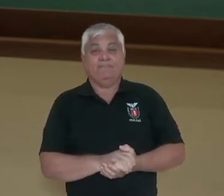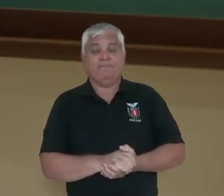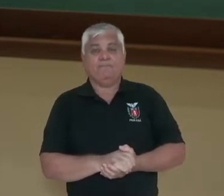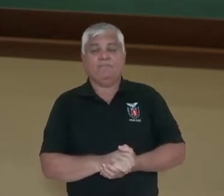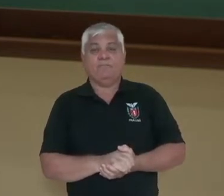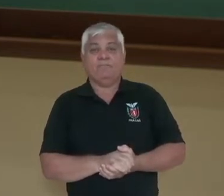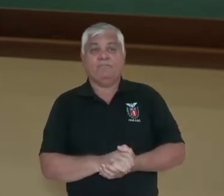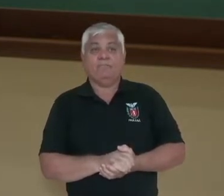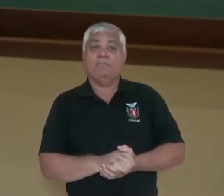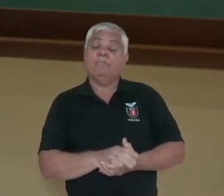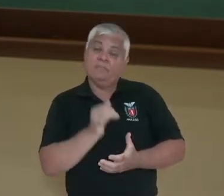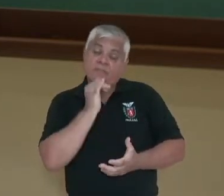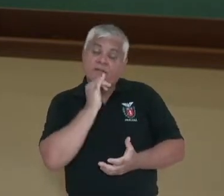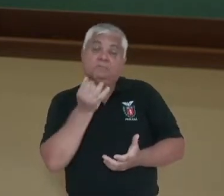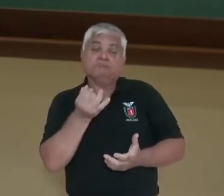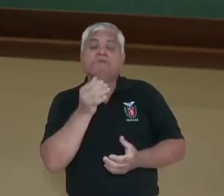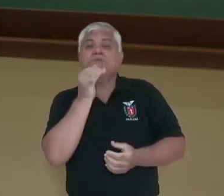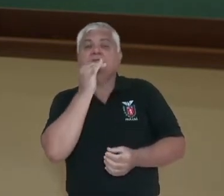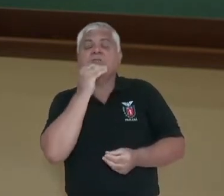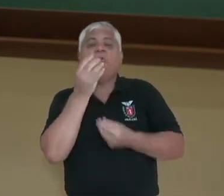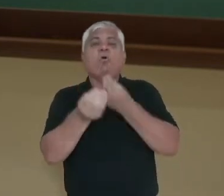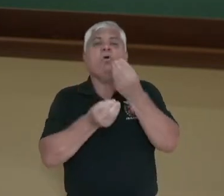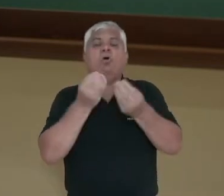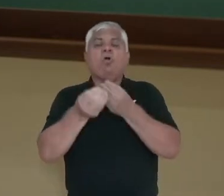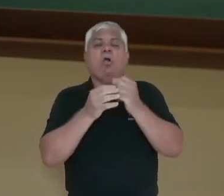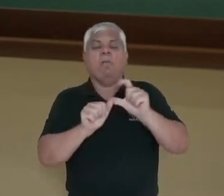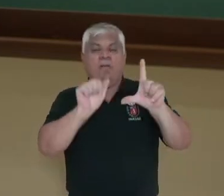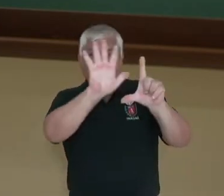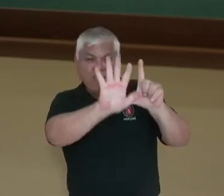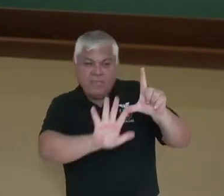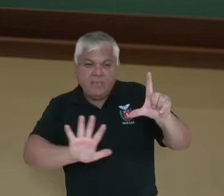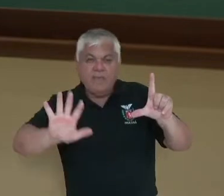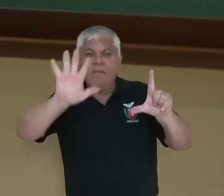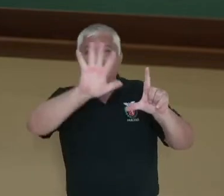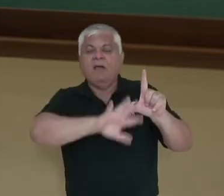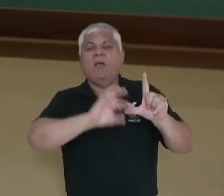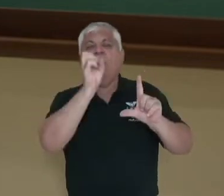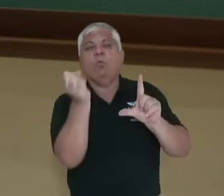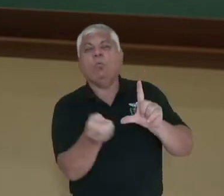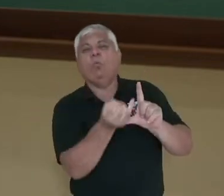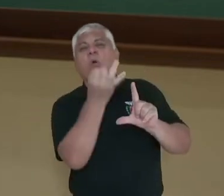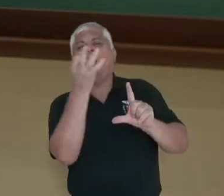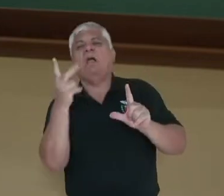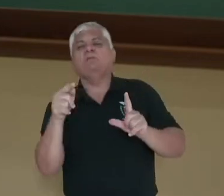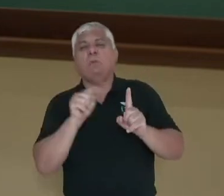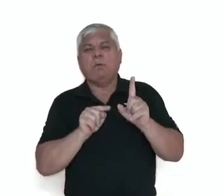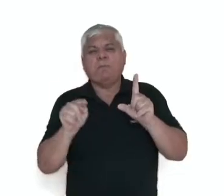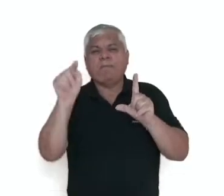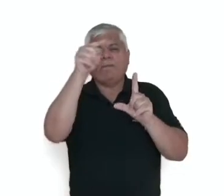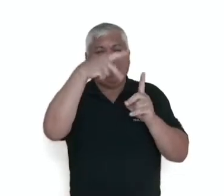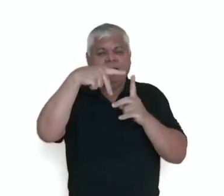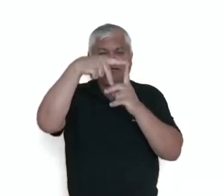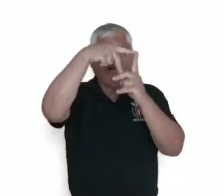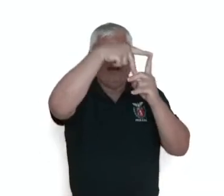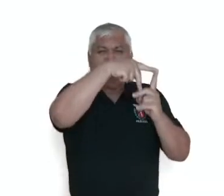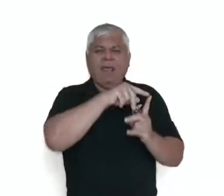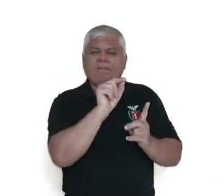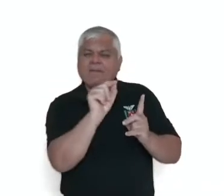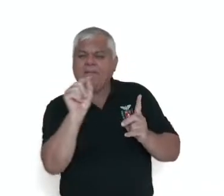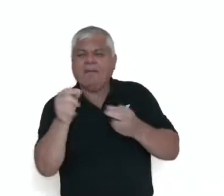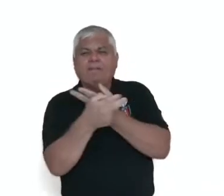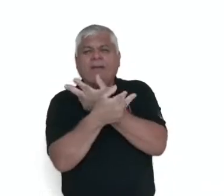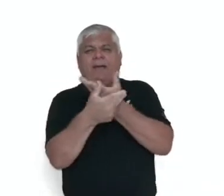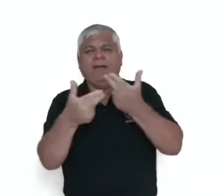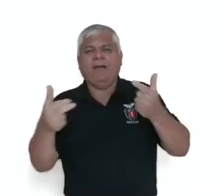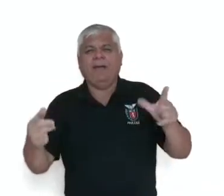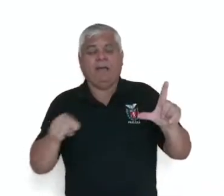Por convenção popular, a resolução nada mais é do que a quantidade de pixels em cada linha e em cada